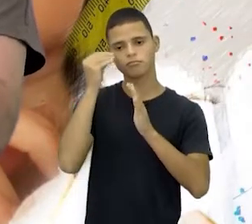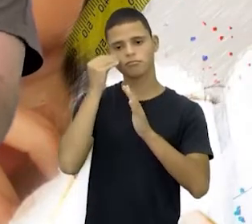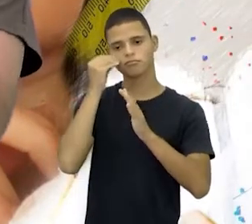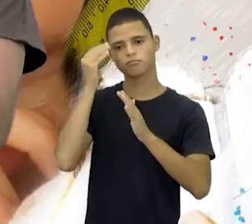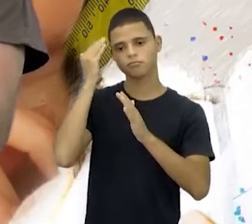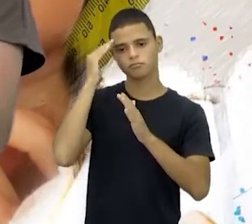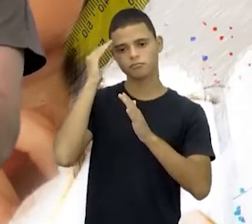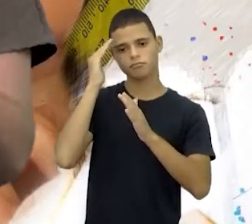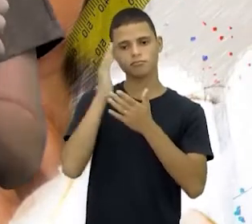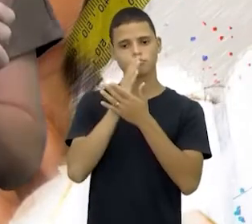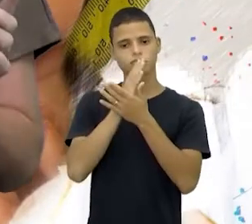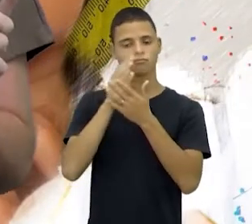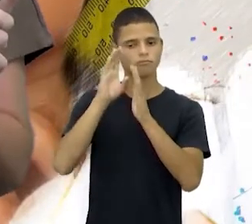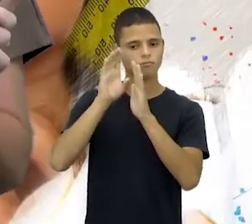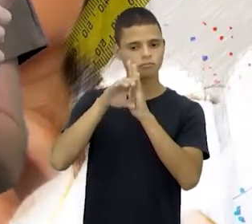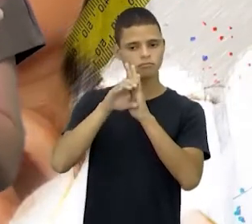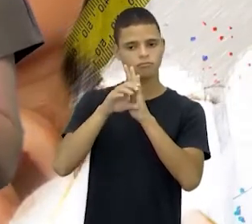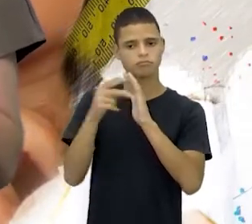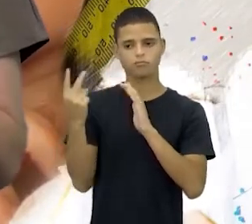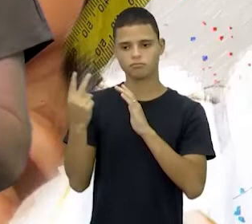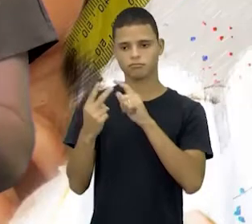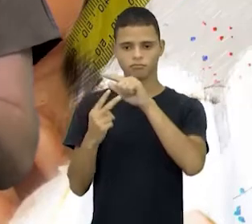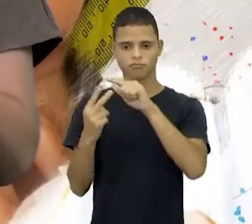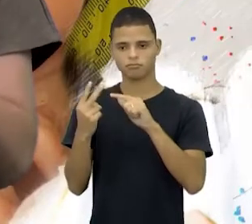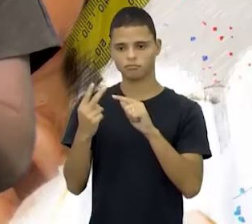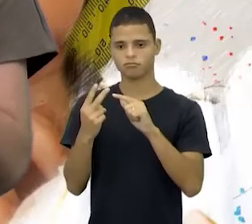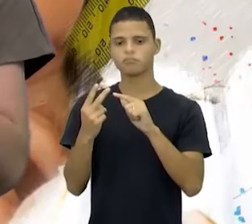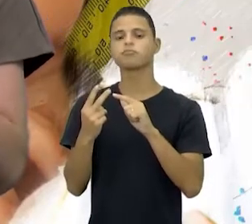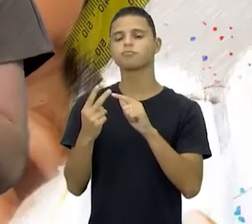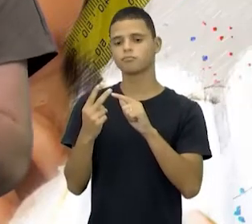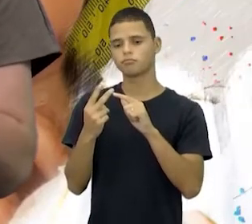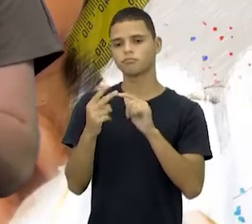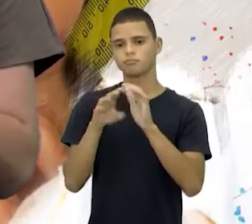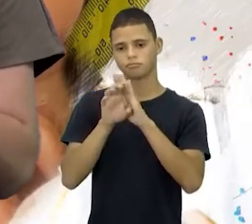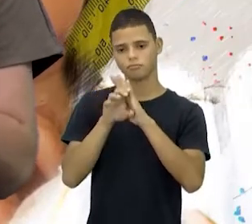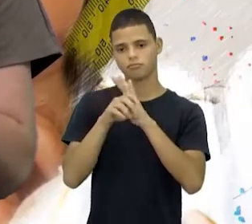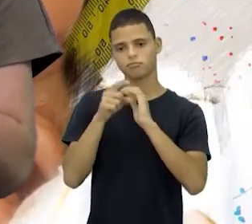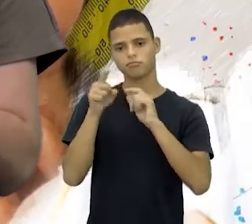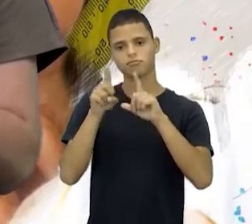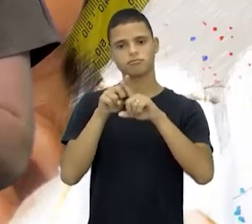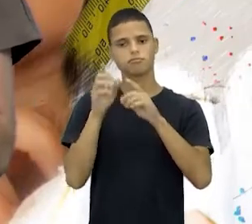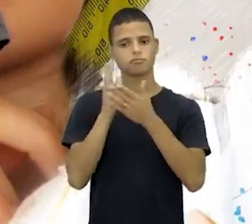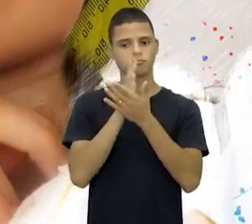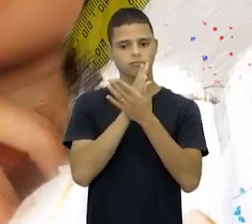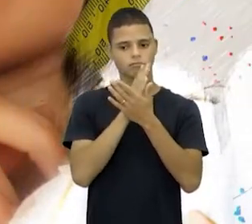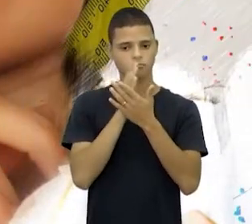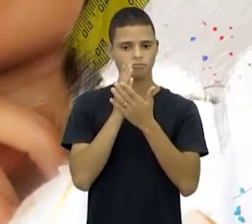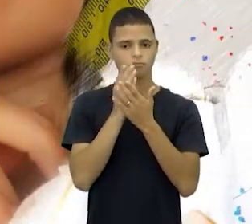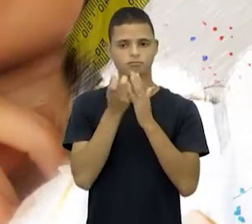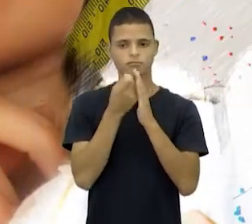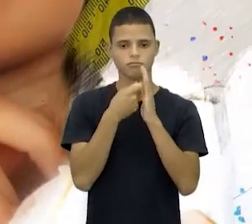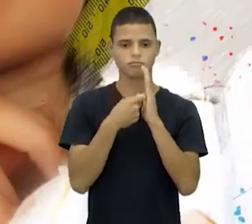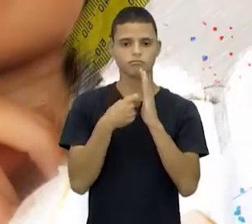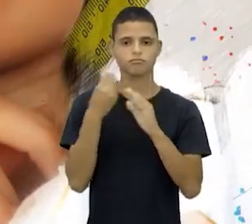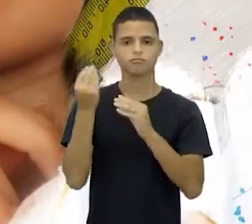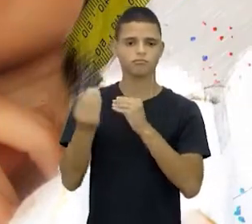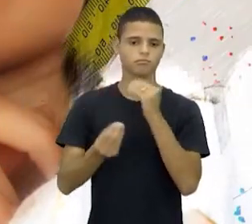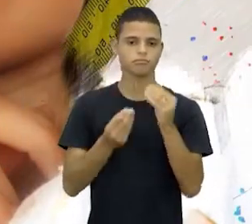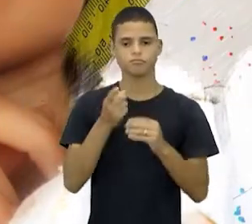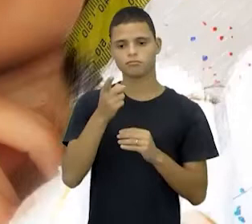alguns conceitos dessas duas formas de comunicação, faça também anotações, registros, né, de como